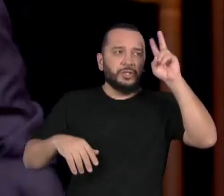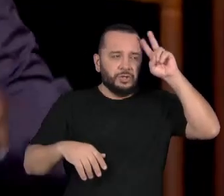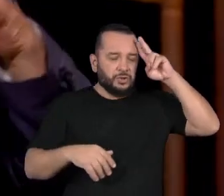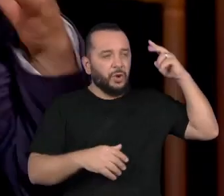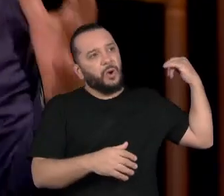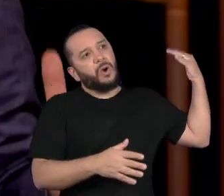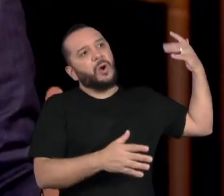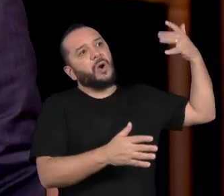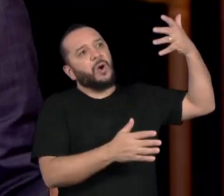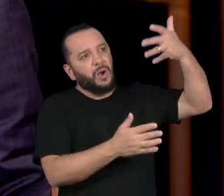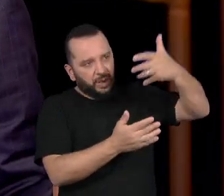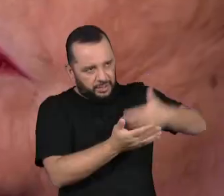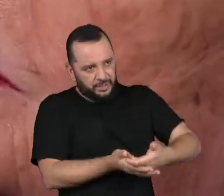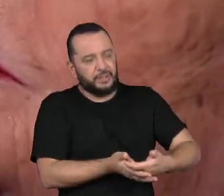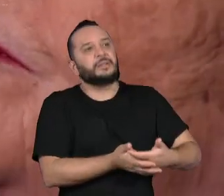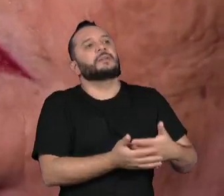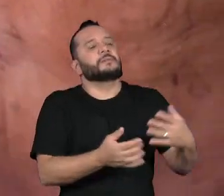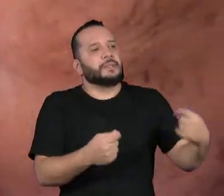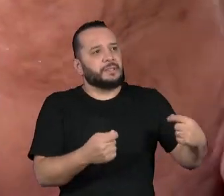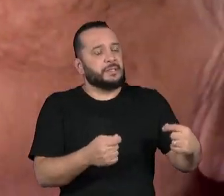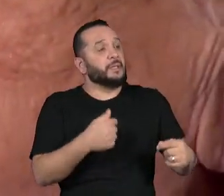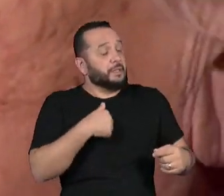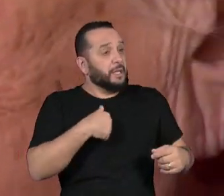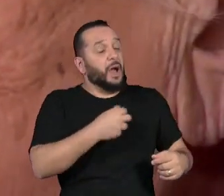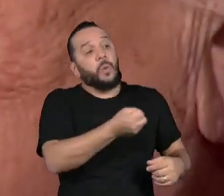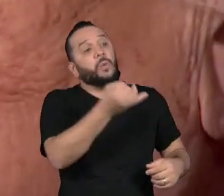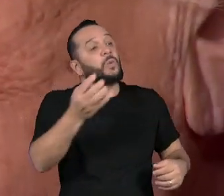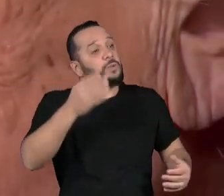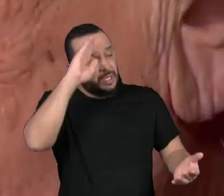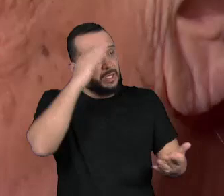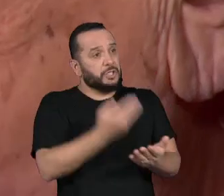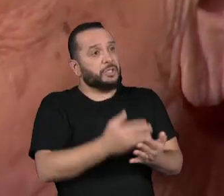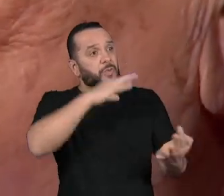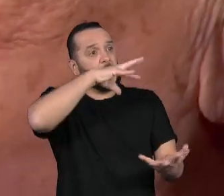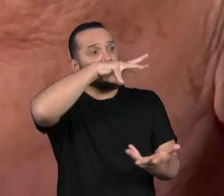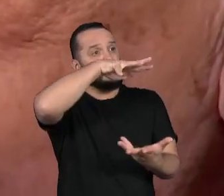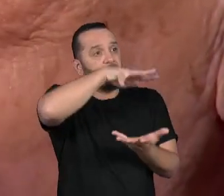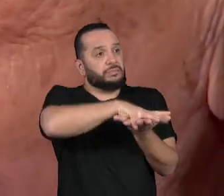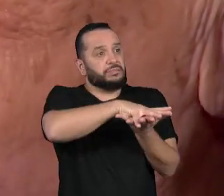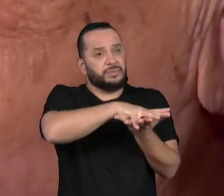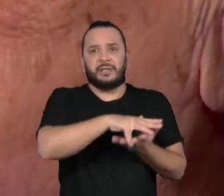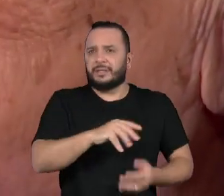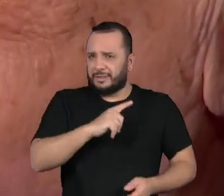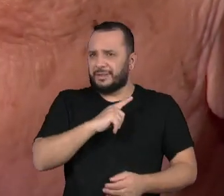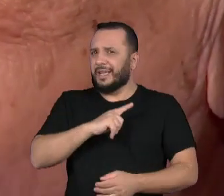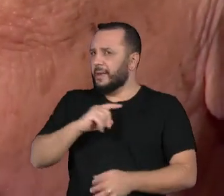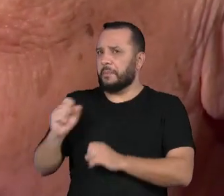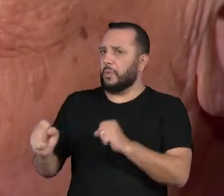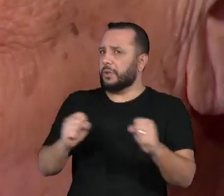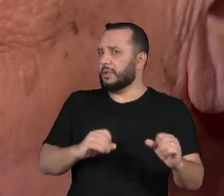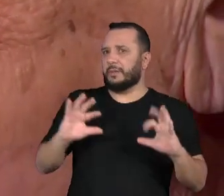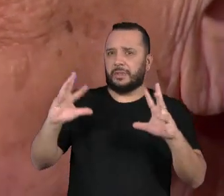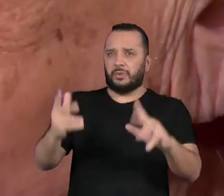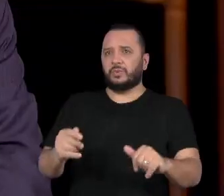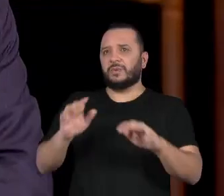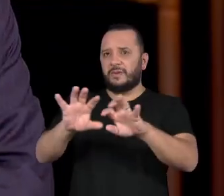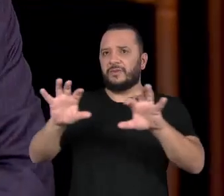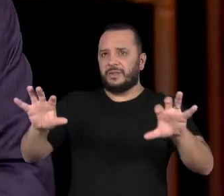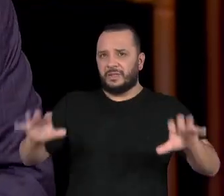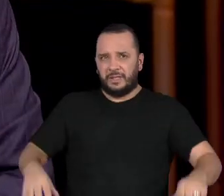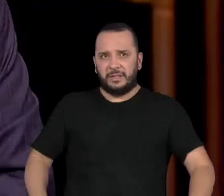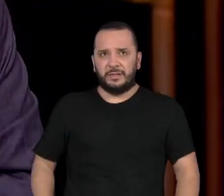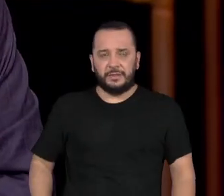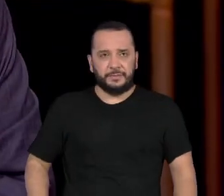plana como a Terra plana tem que fazer é Joana também né tem poder para tu né perigoso isso